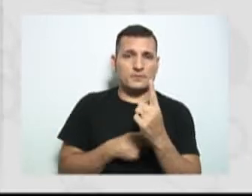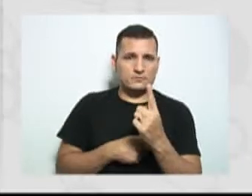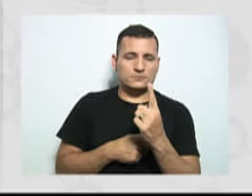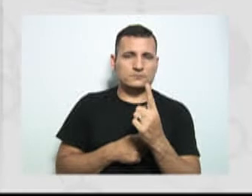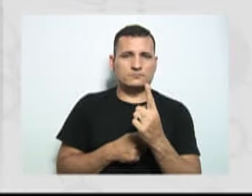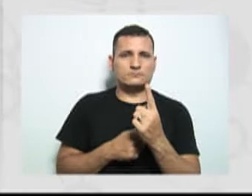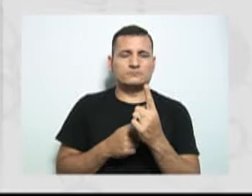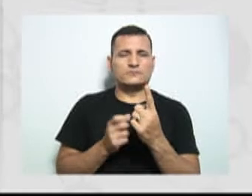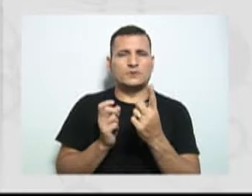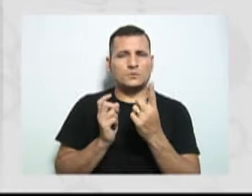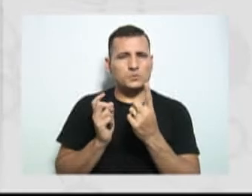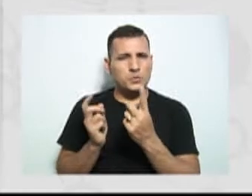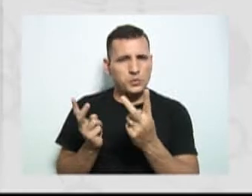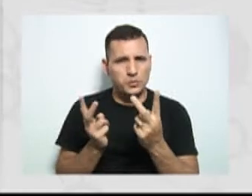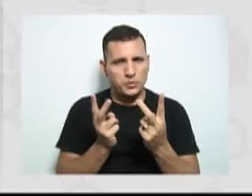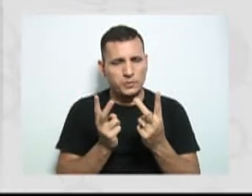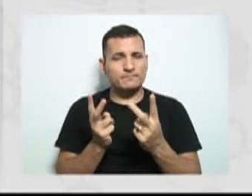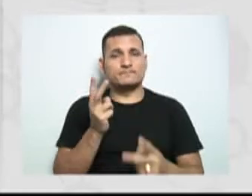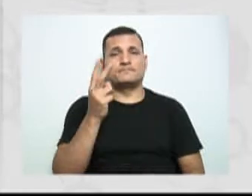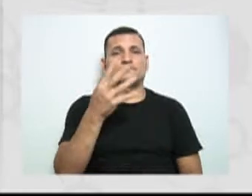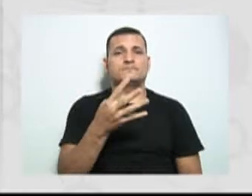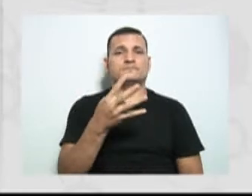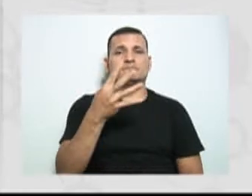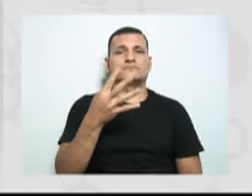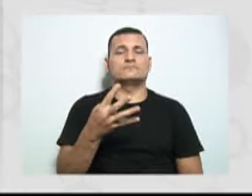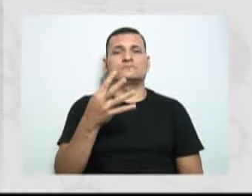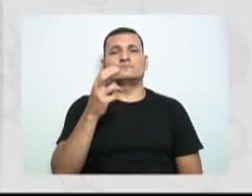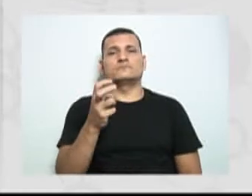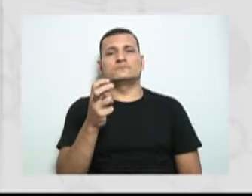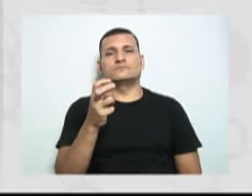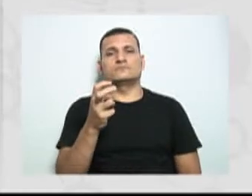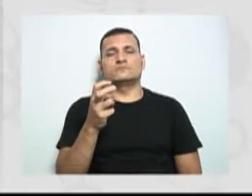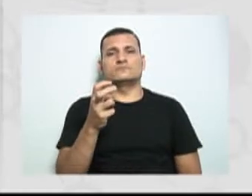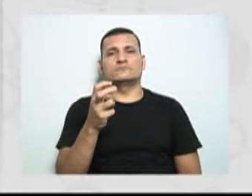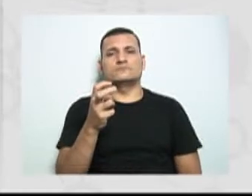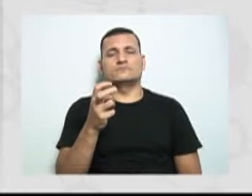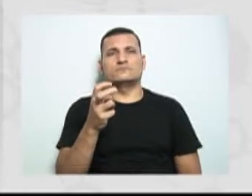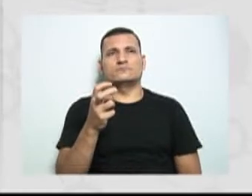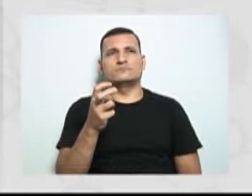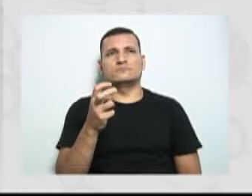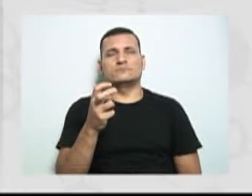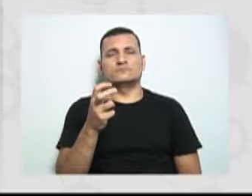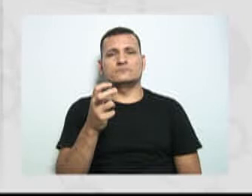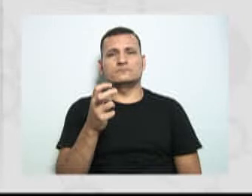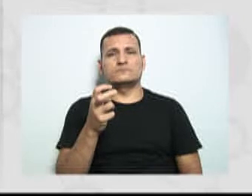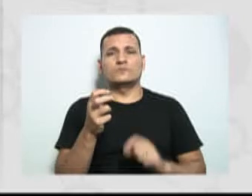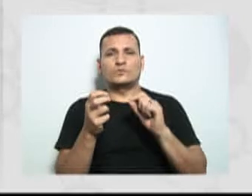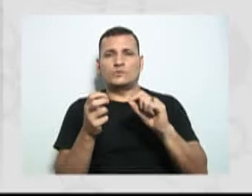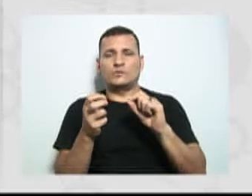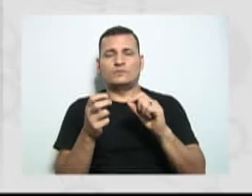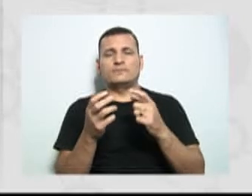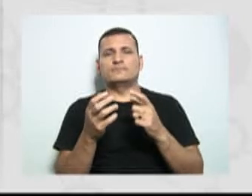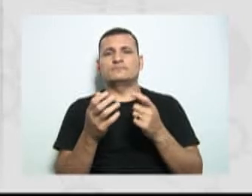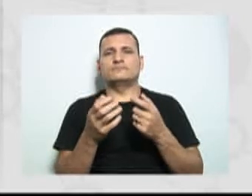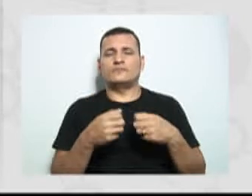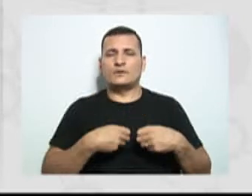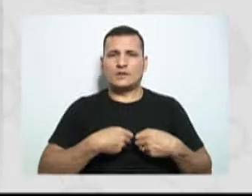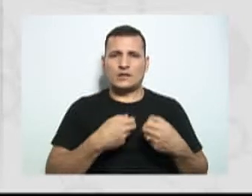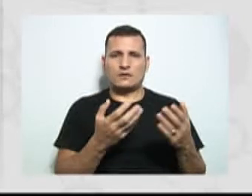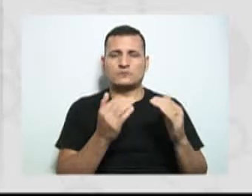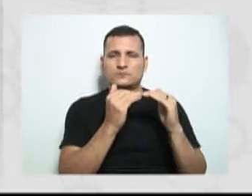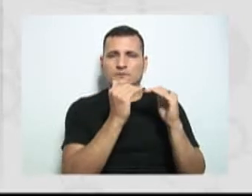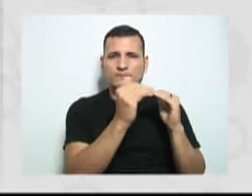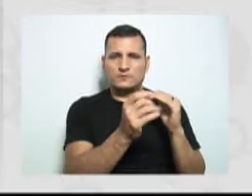vender esses 445 para quê? Para cobrir tanto os meus custos fixos e